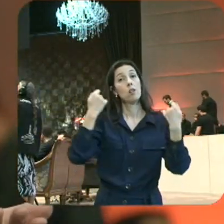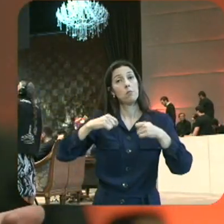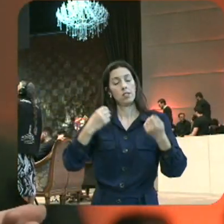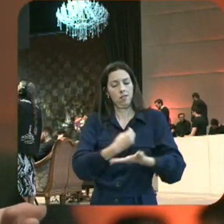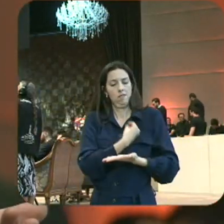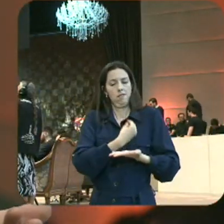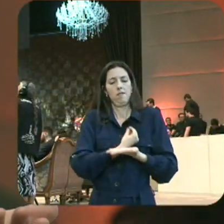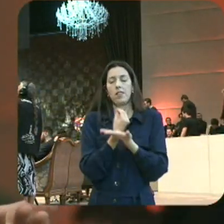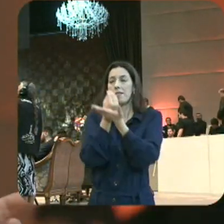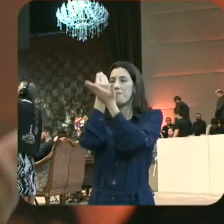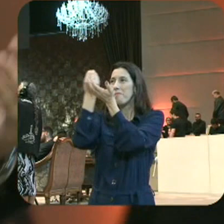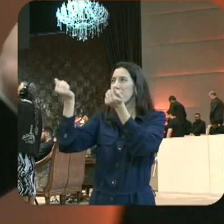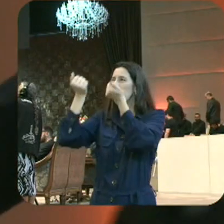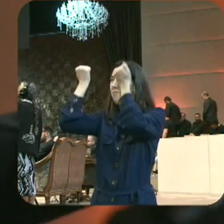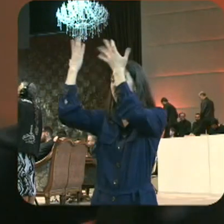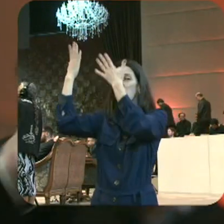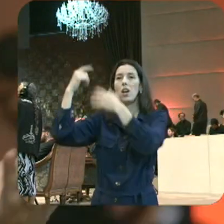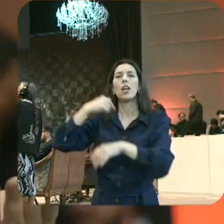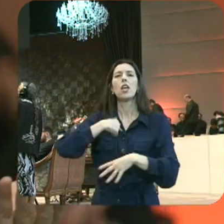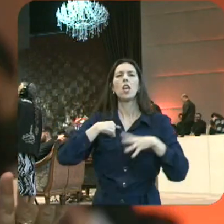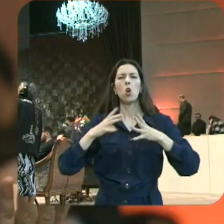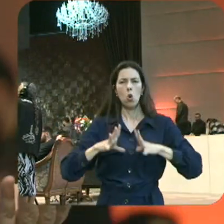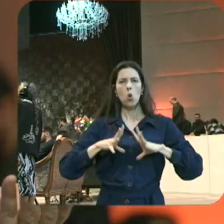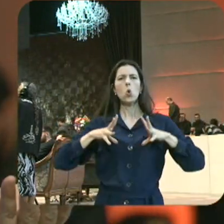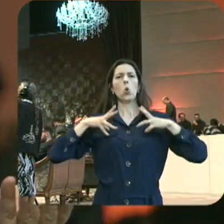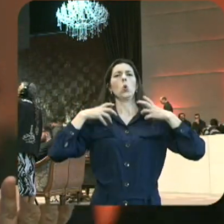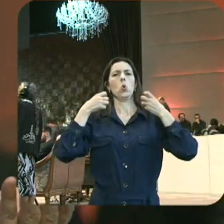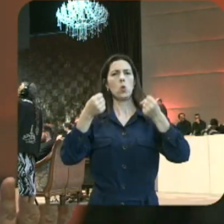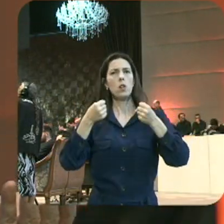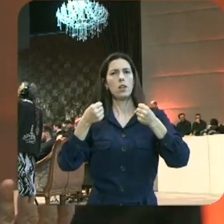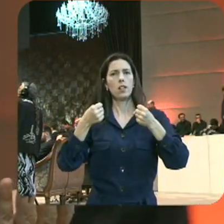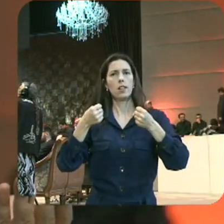entregas. E vou ter coragem.